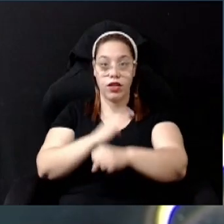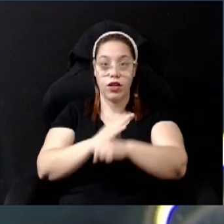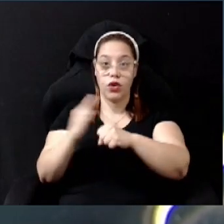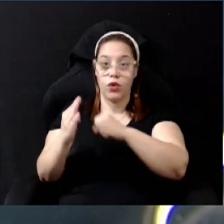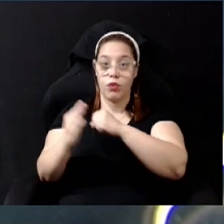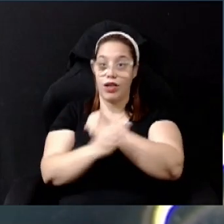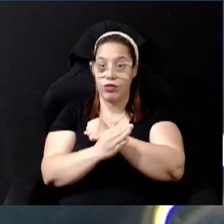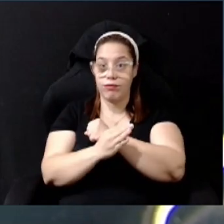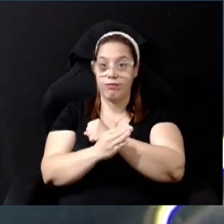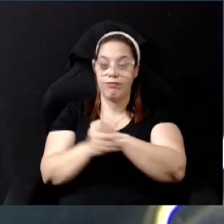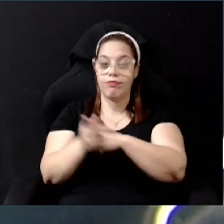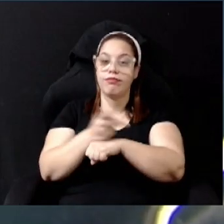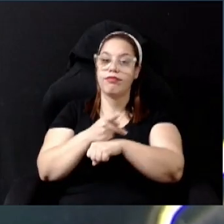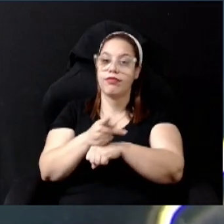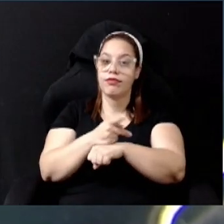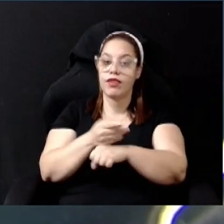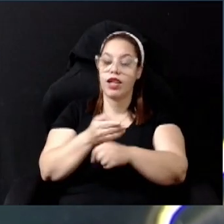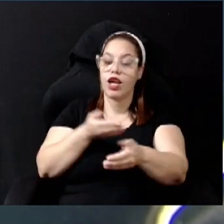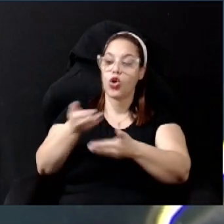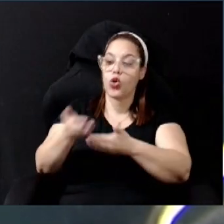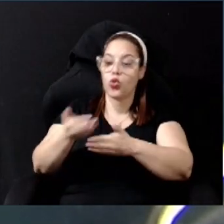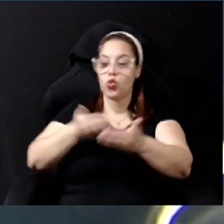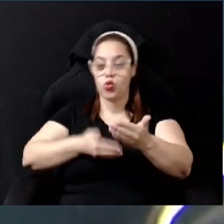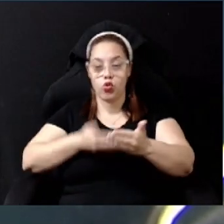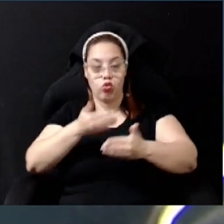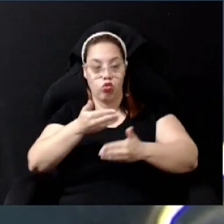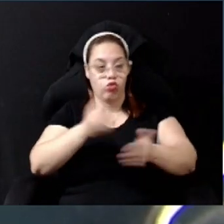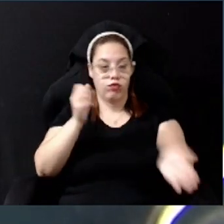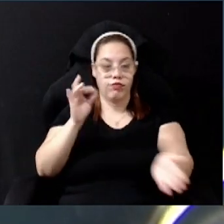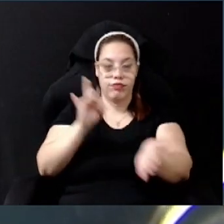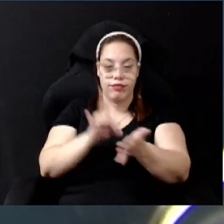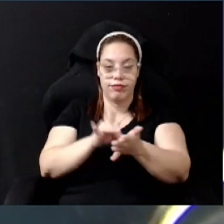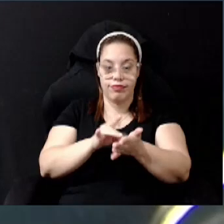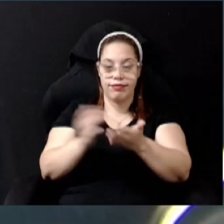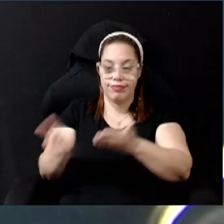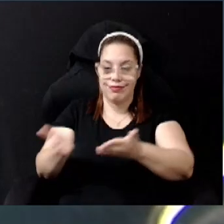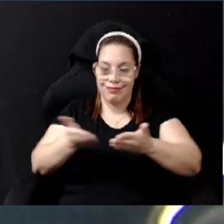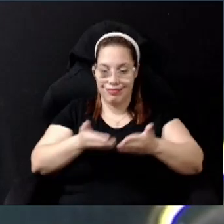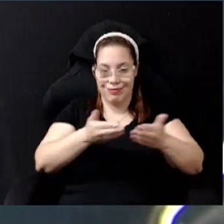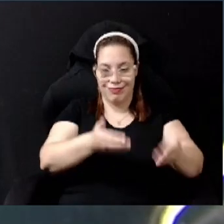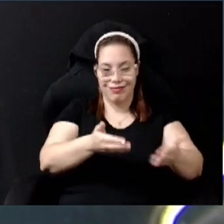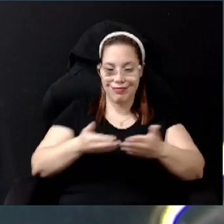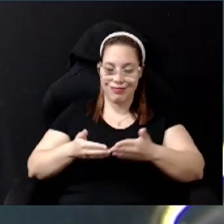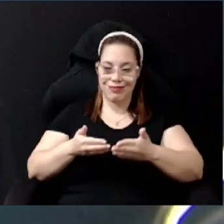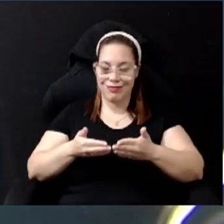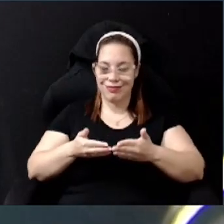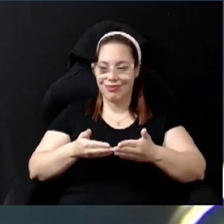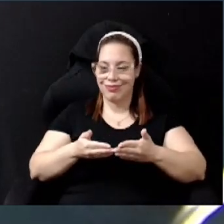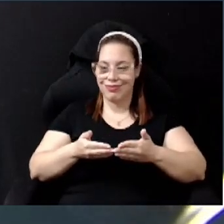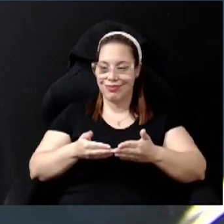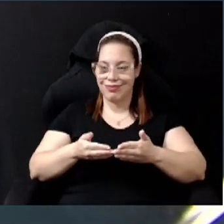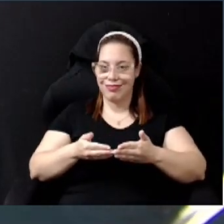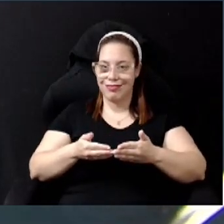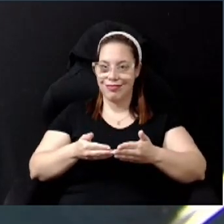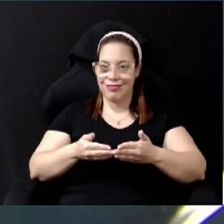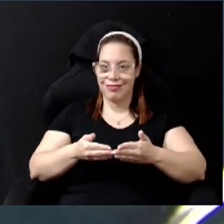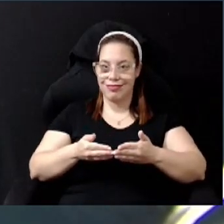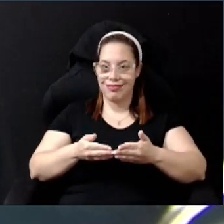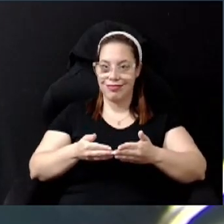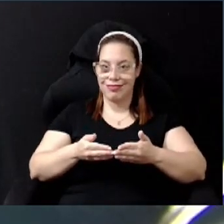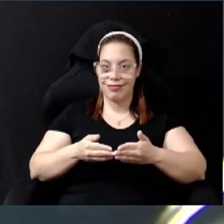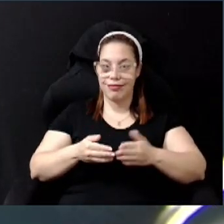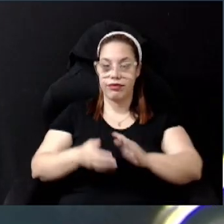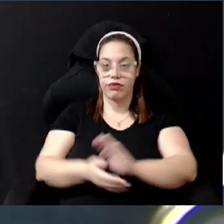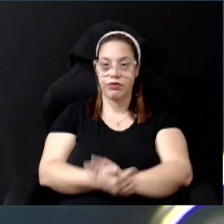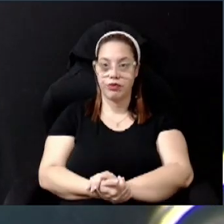busca fazer ações assertivas. Então a gente trouxe um grande nome do mercado de